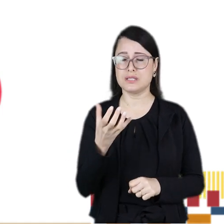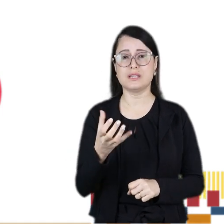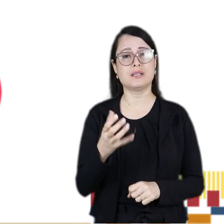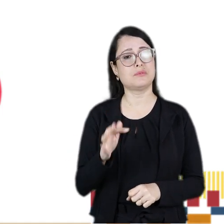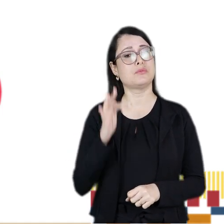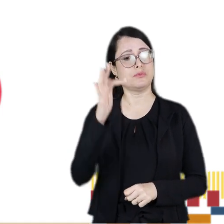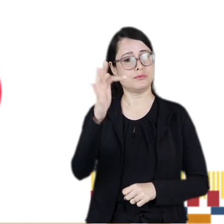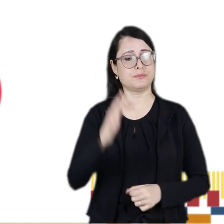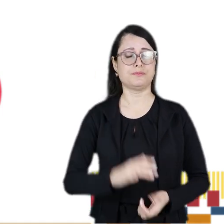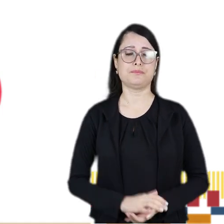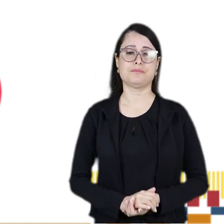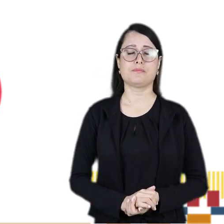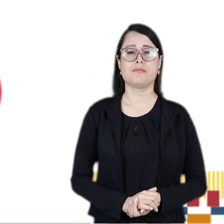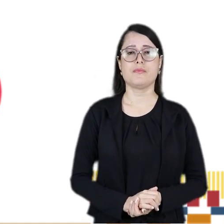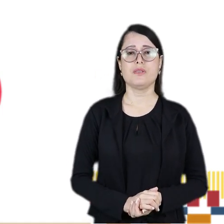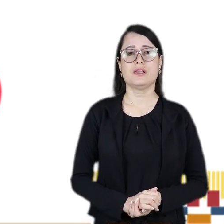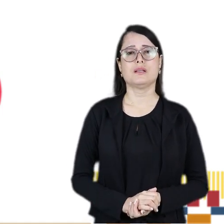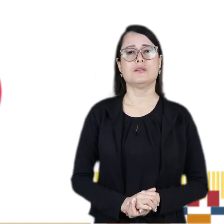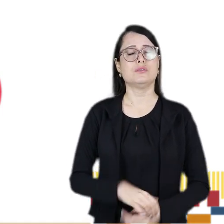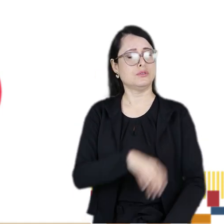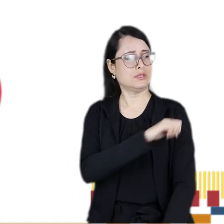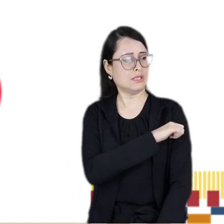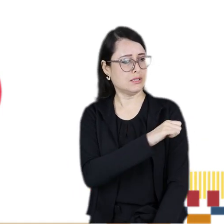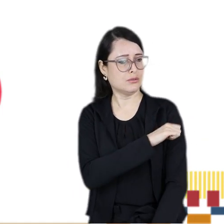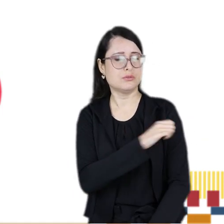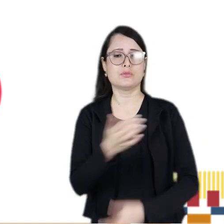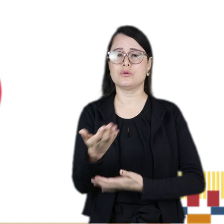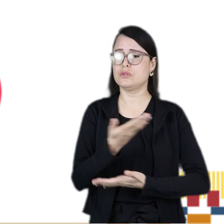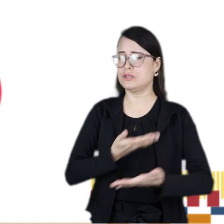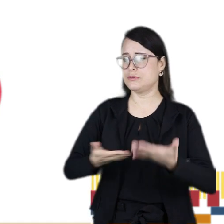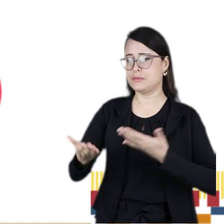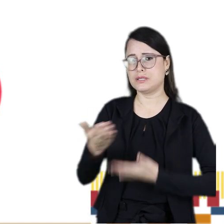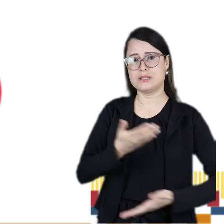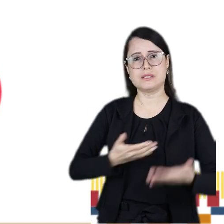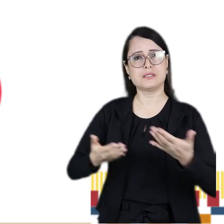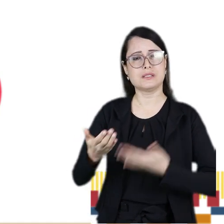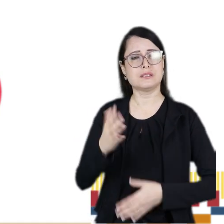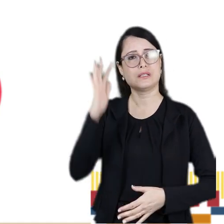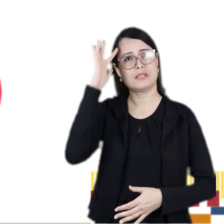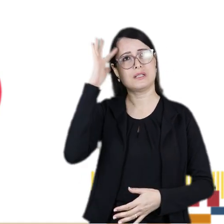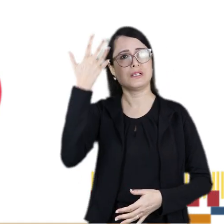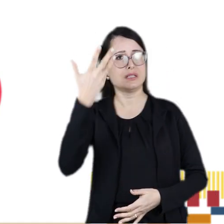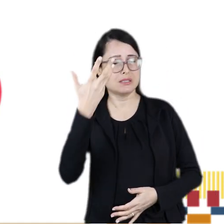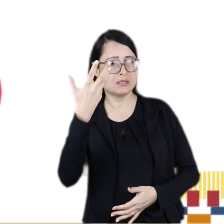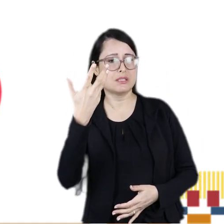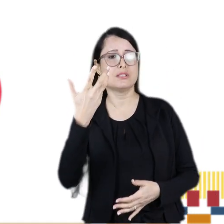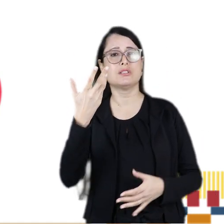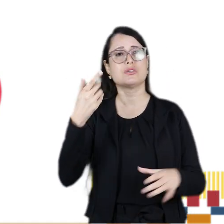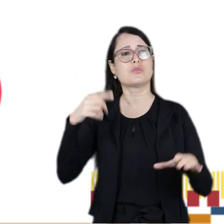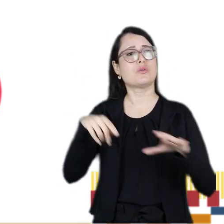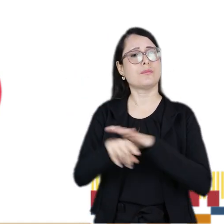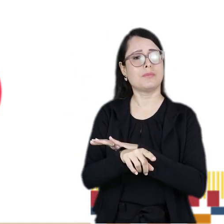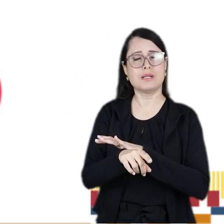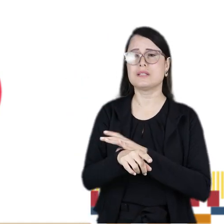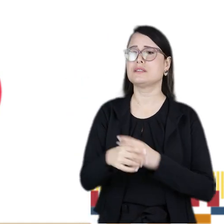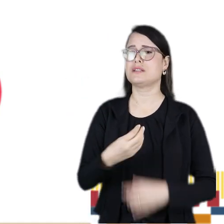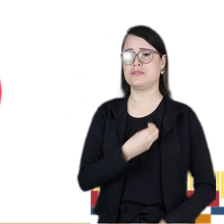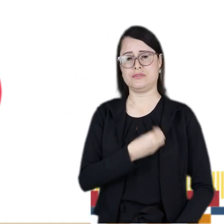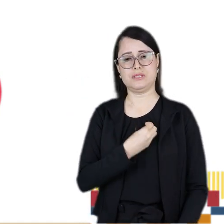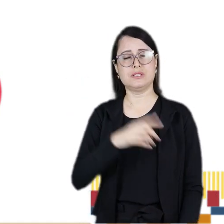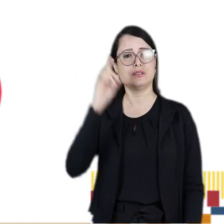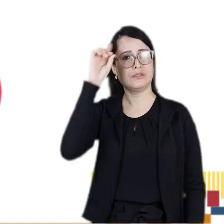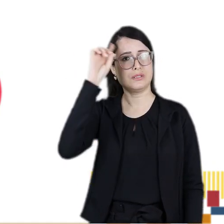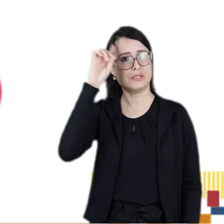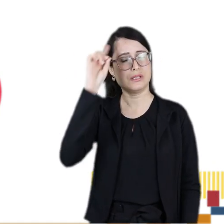um estudante mais colaborativo na resolução de demandas complexas, né? Da vida cotidiana, né? E de modo que ele possa